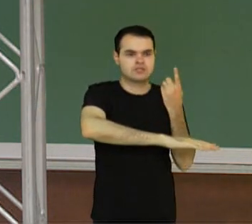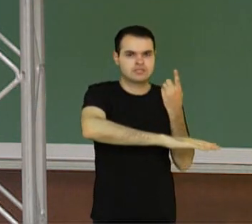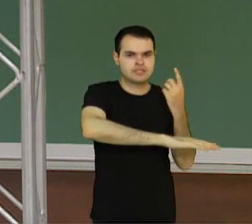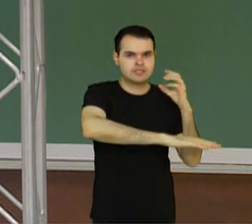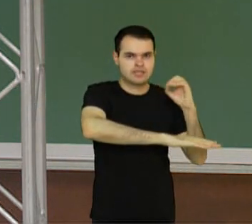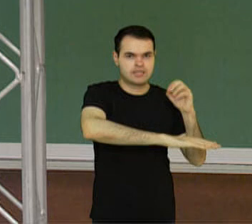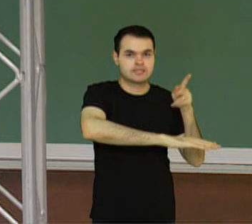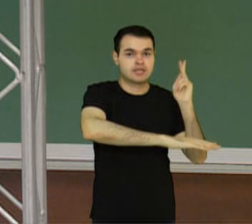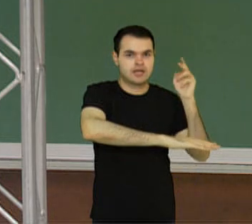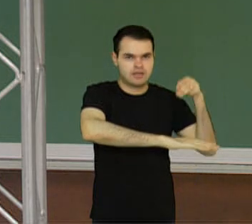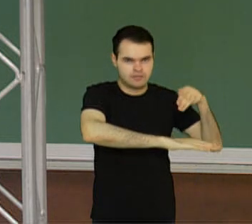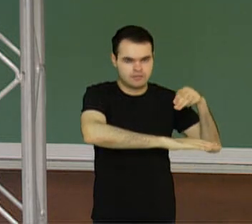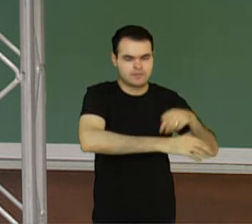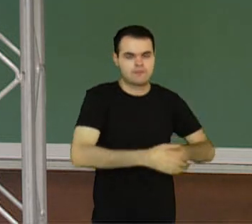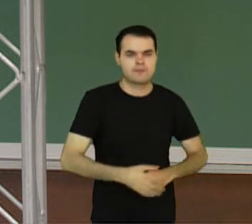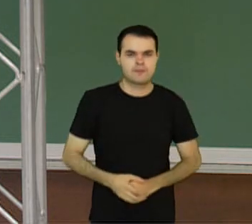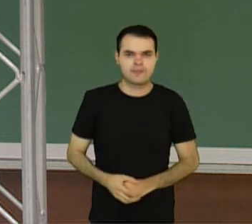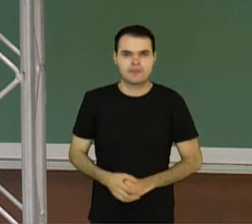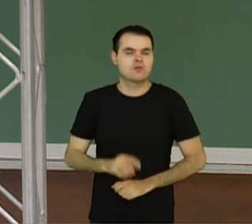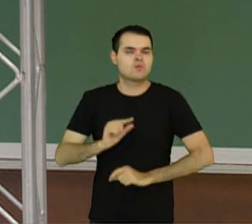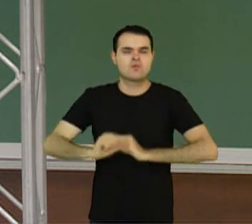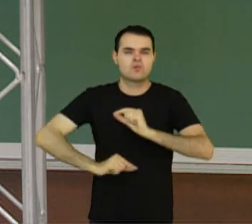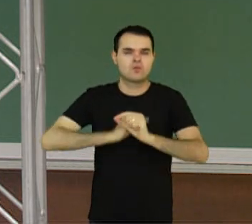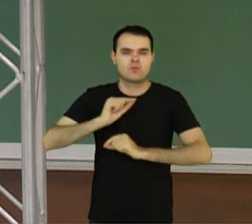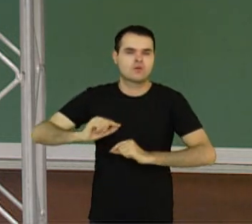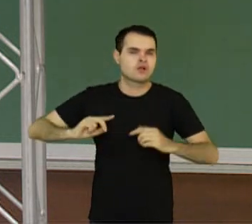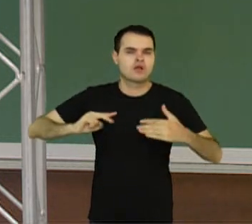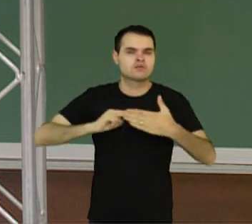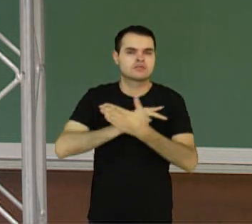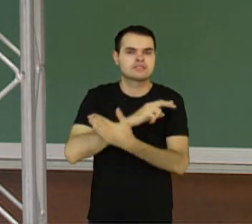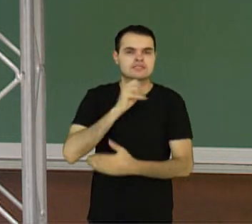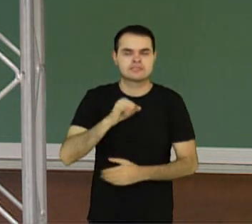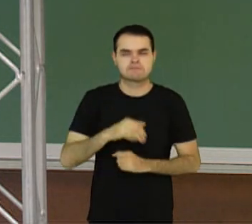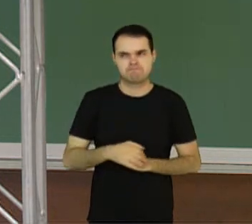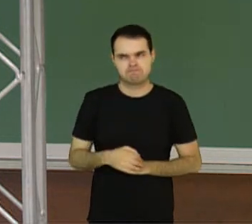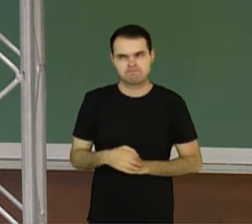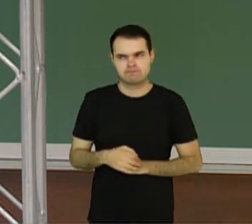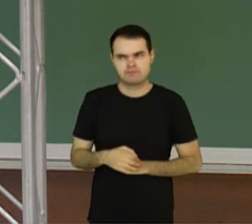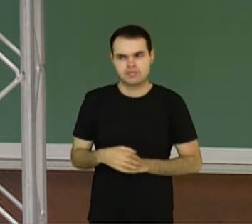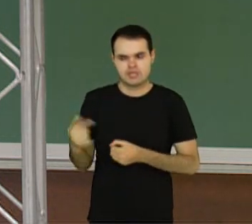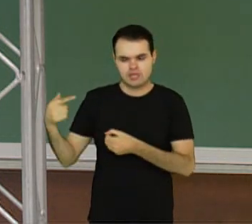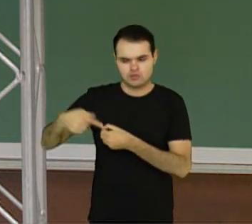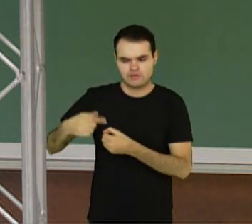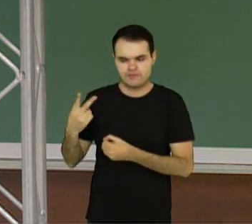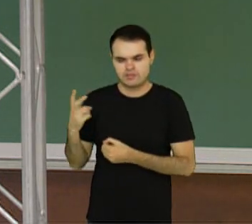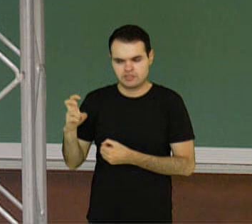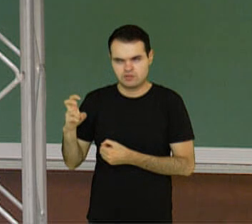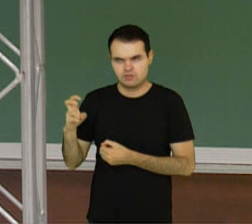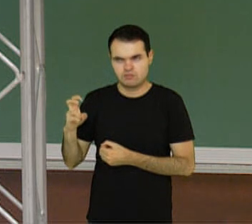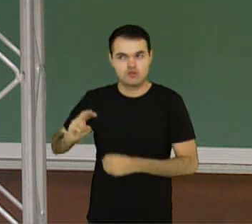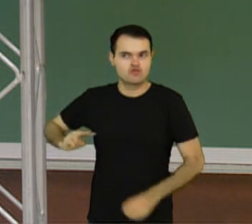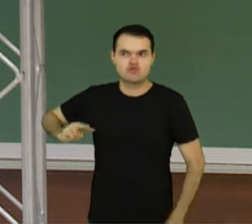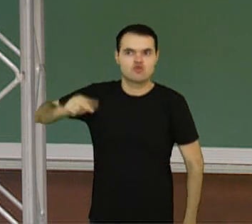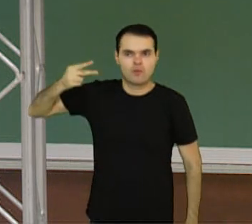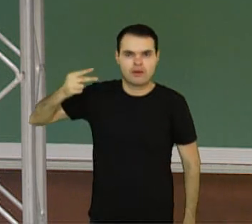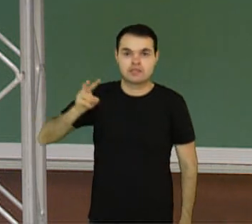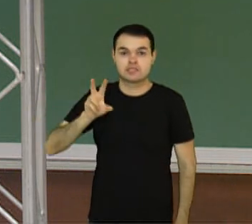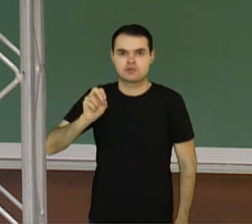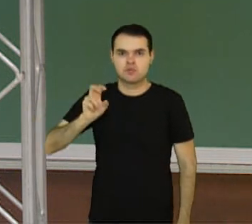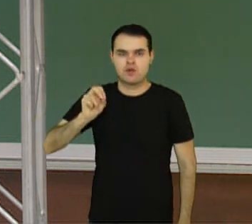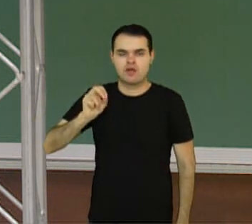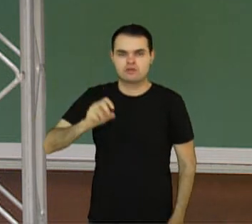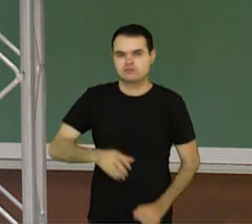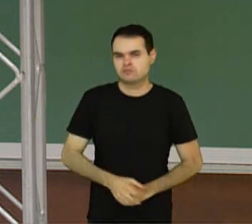310 quilômetros. O que vai acontecer se eu dobrar a quantidade de combustível,